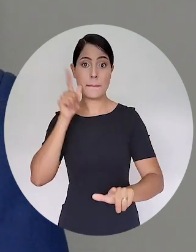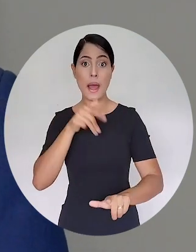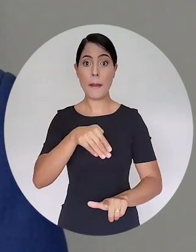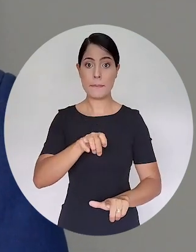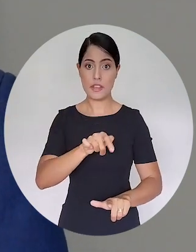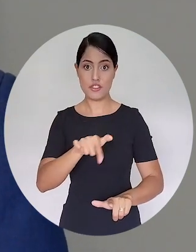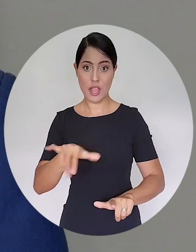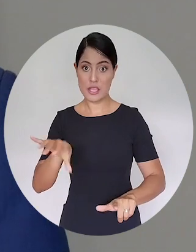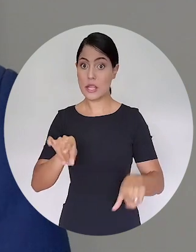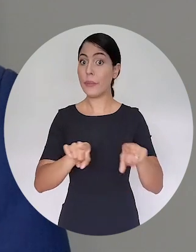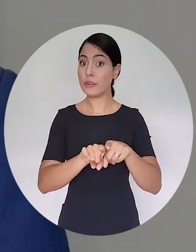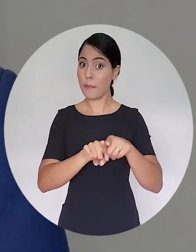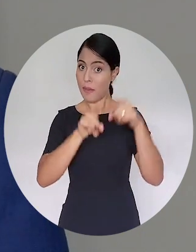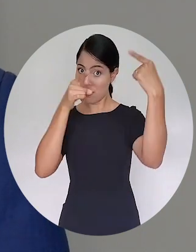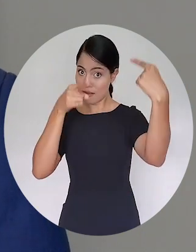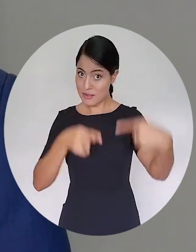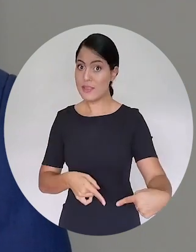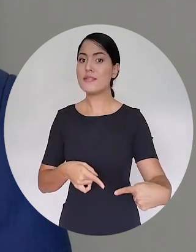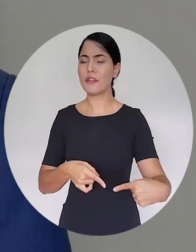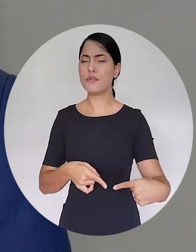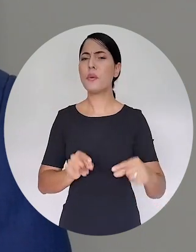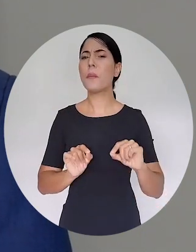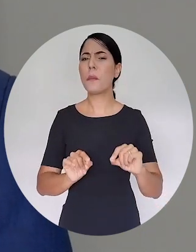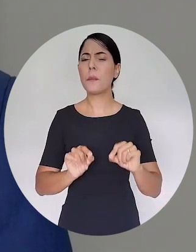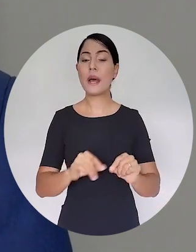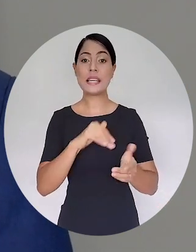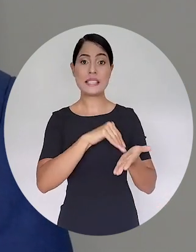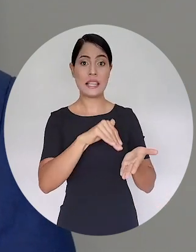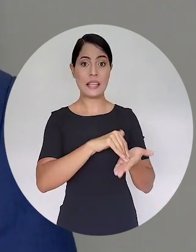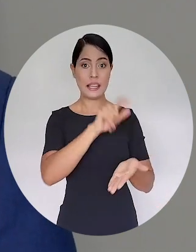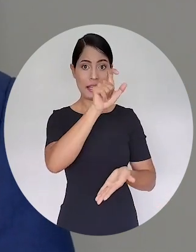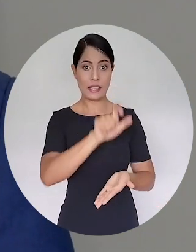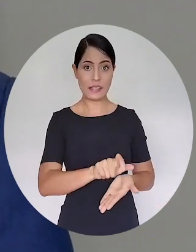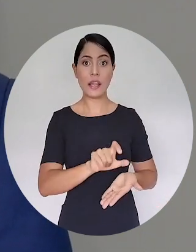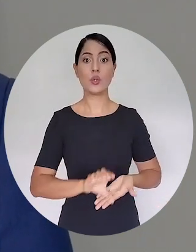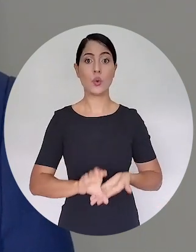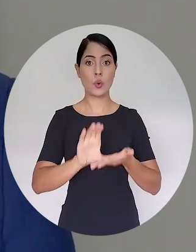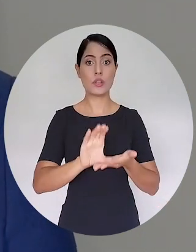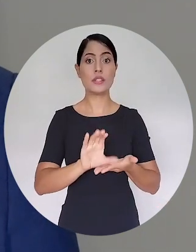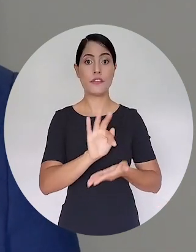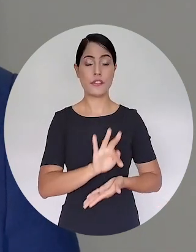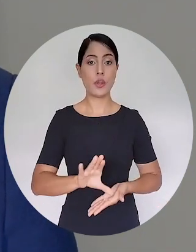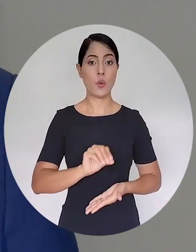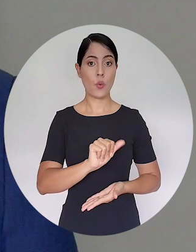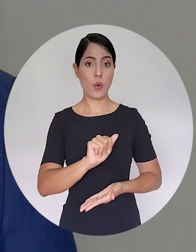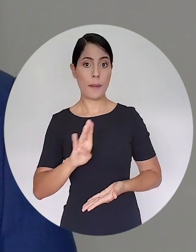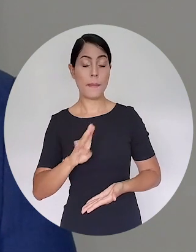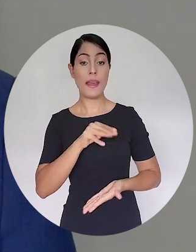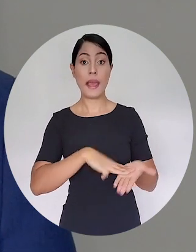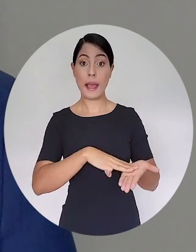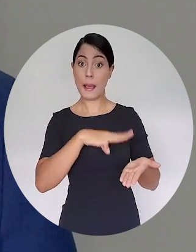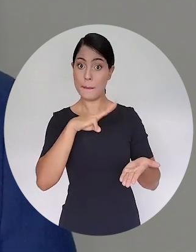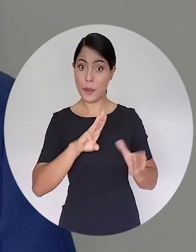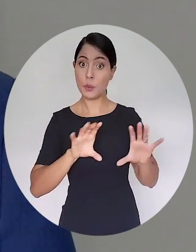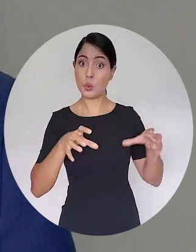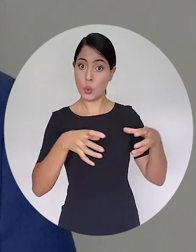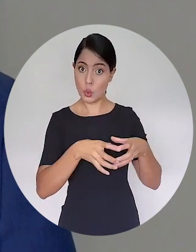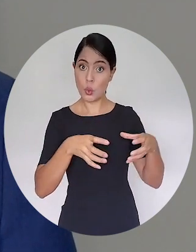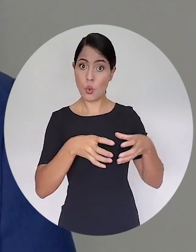da mediação no Brasil, com a secretária da Comissão de Mediação do Conselho Federal da OAB e membro do Comitê Gestor